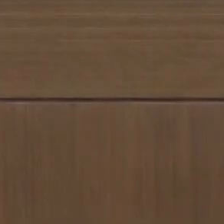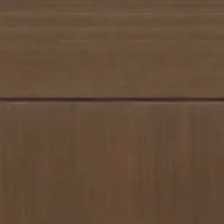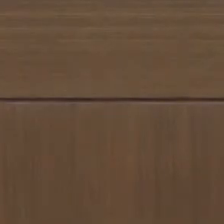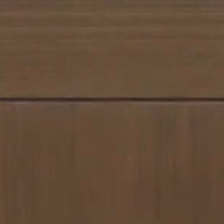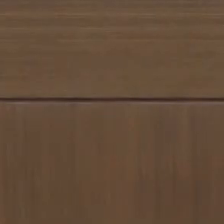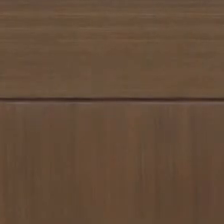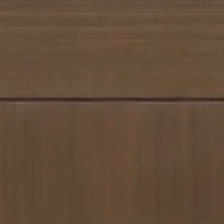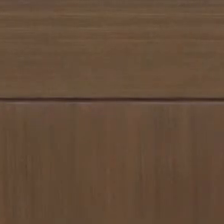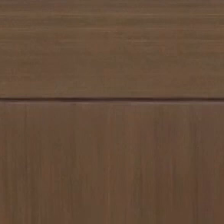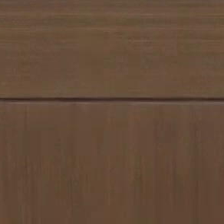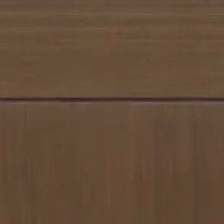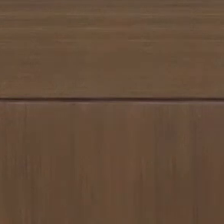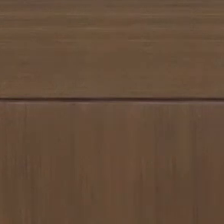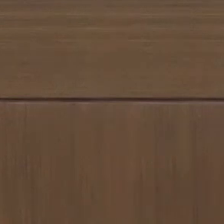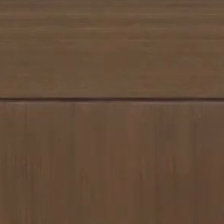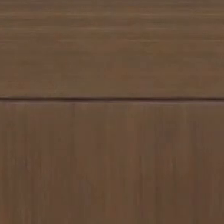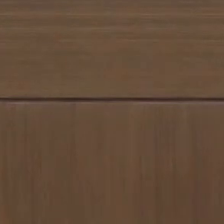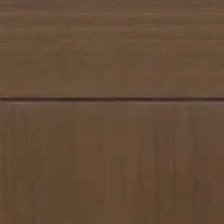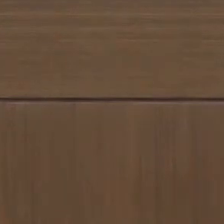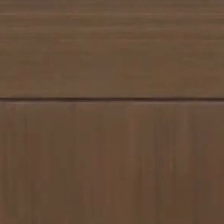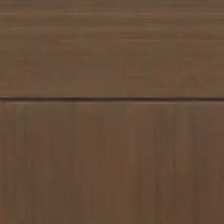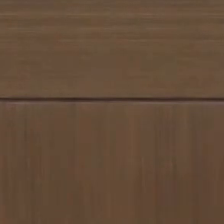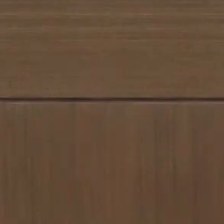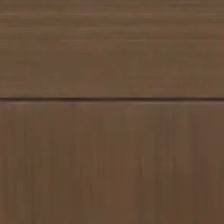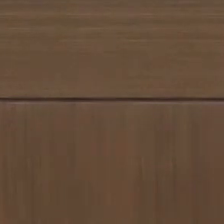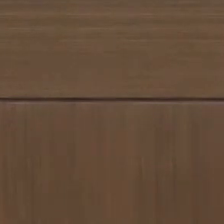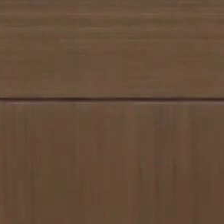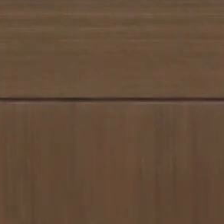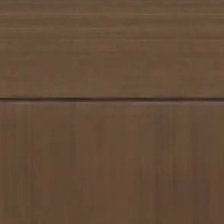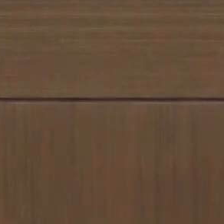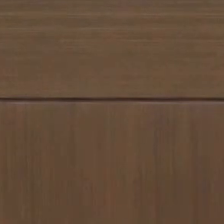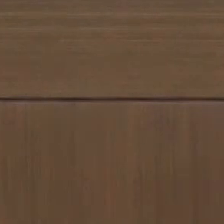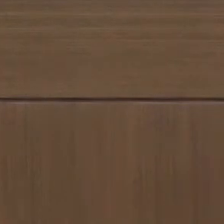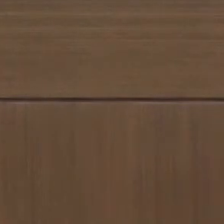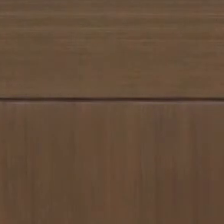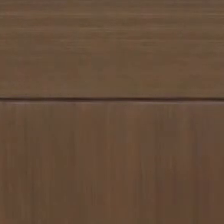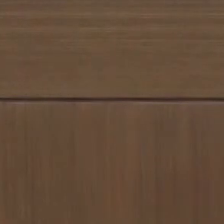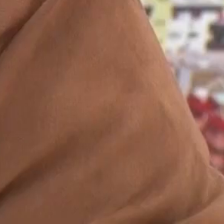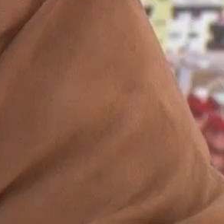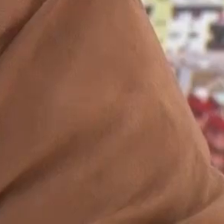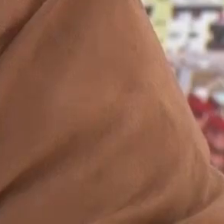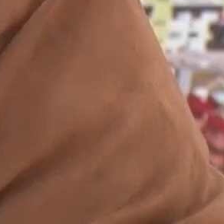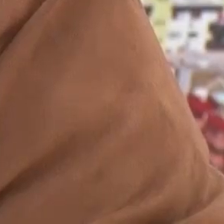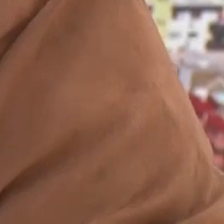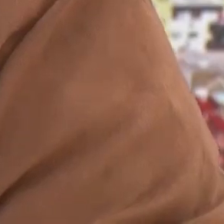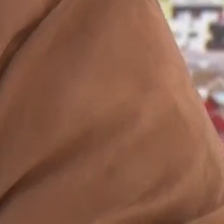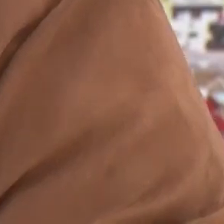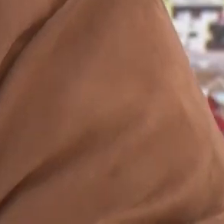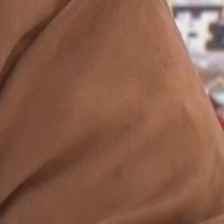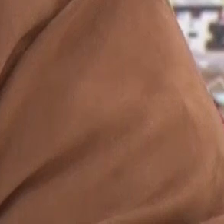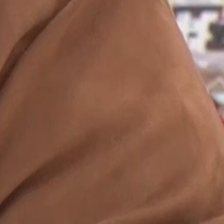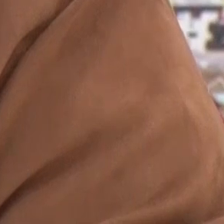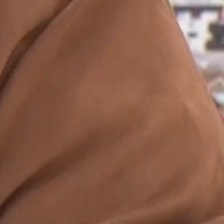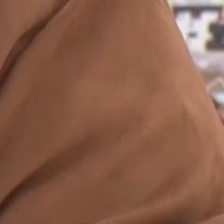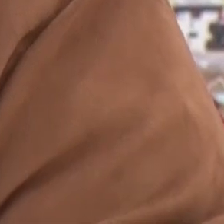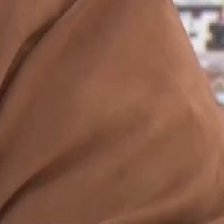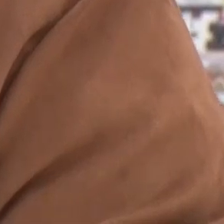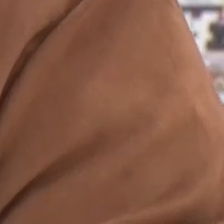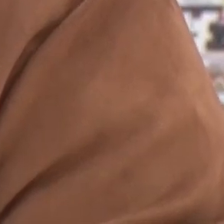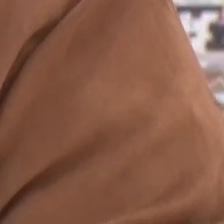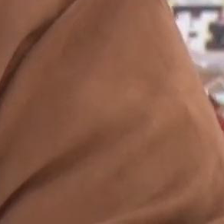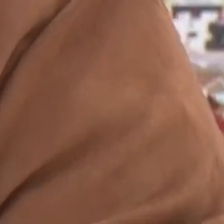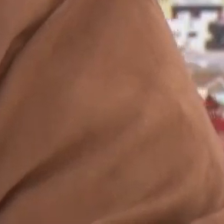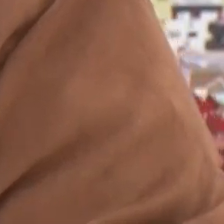o procurador do município explicou o projeto de lei número 98. O texto mencionado